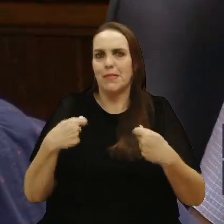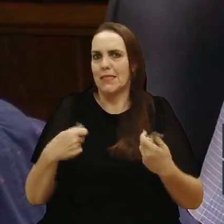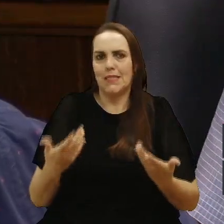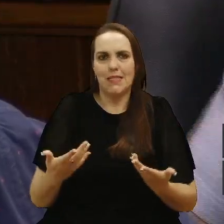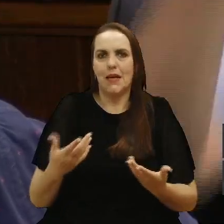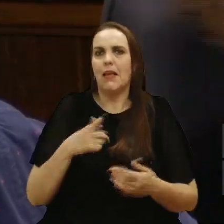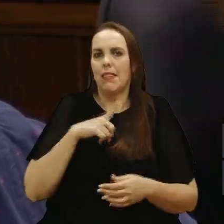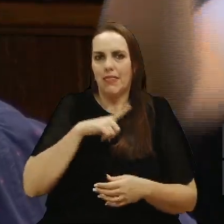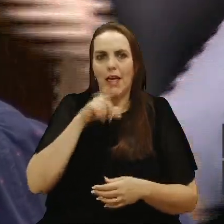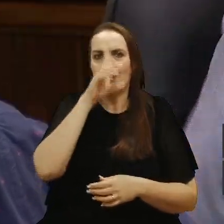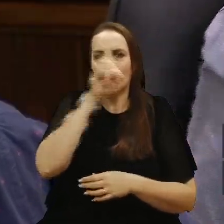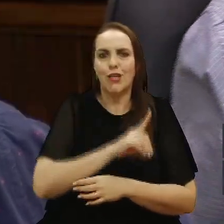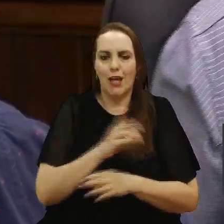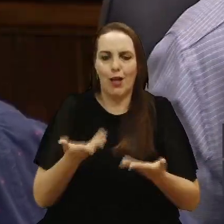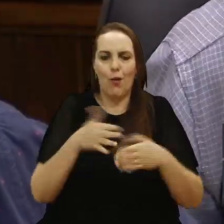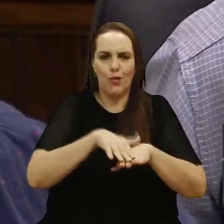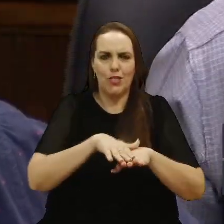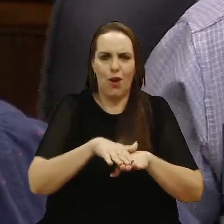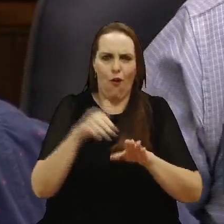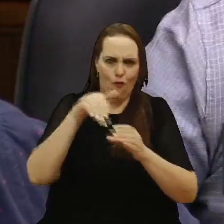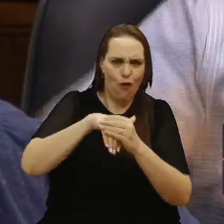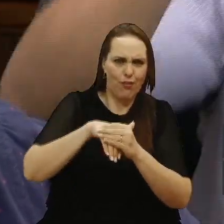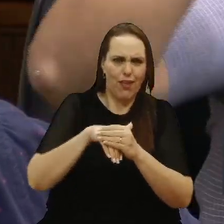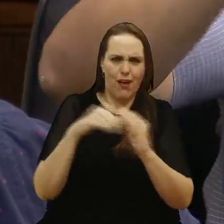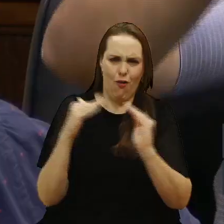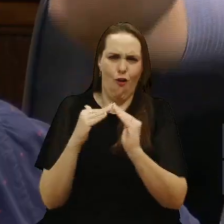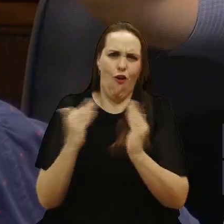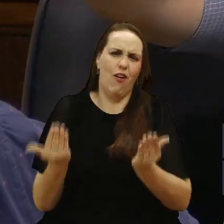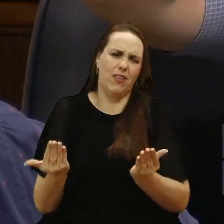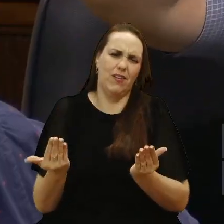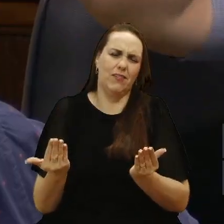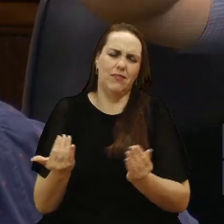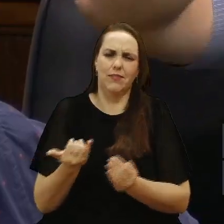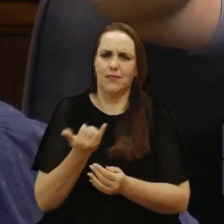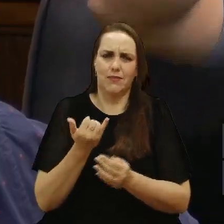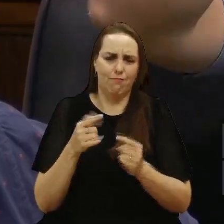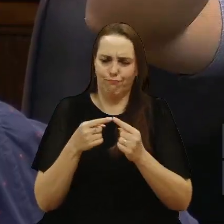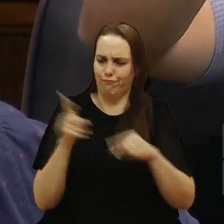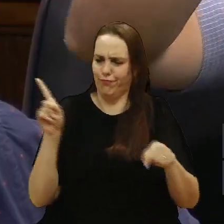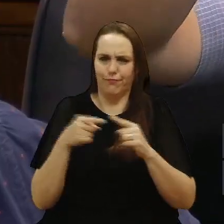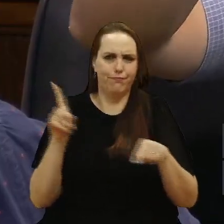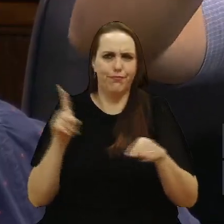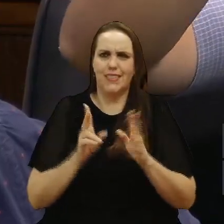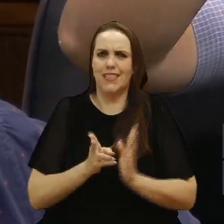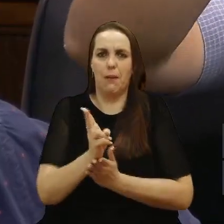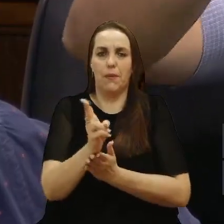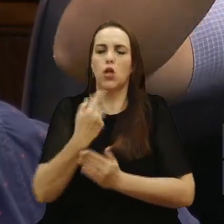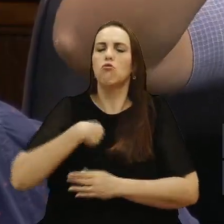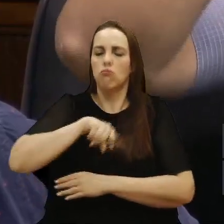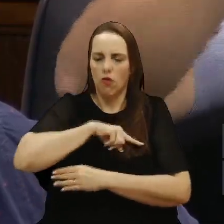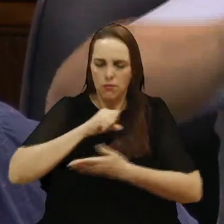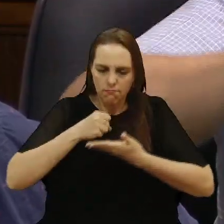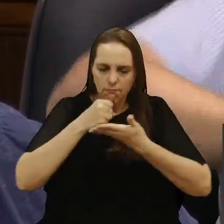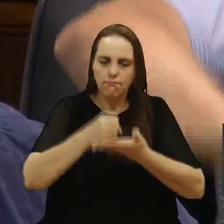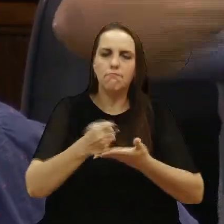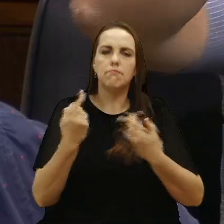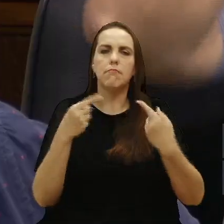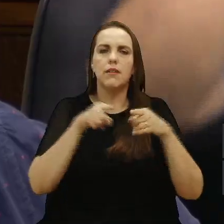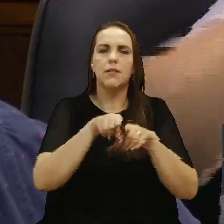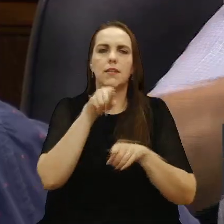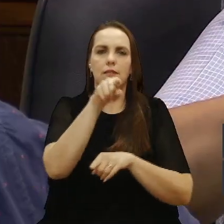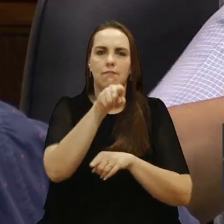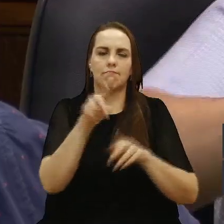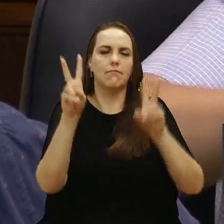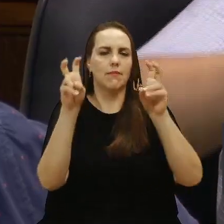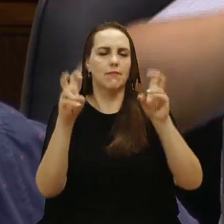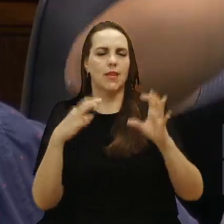benefício ou direito à inclusão, a gente vota favorável. Então, nós somos seus parceiros na luta da causa animal e,